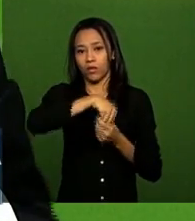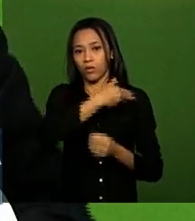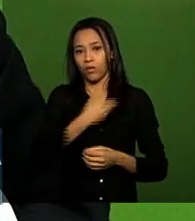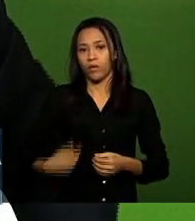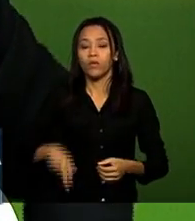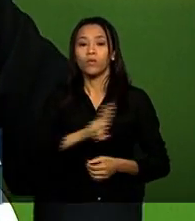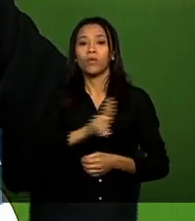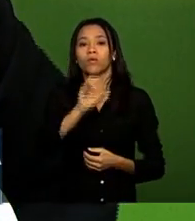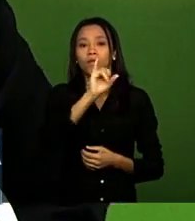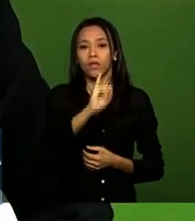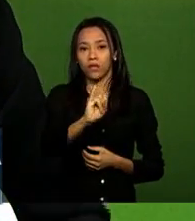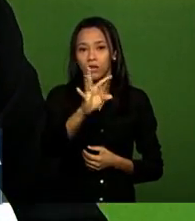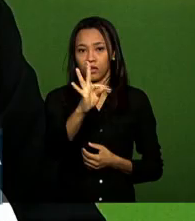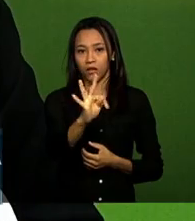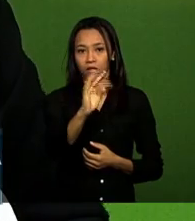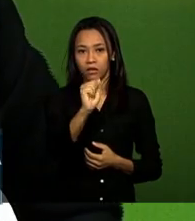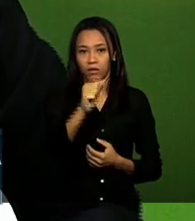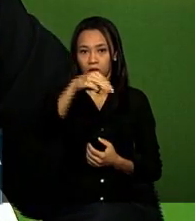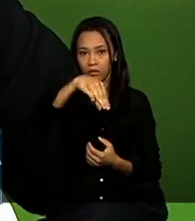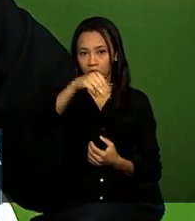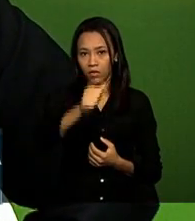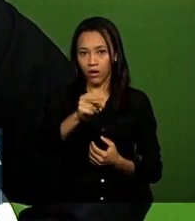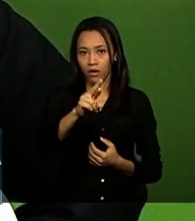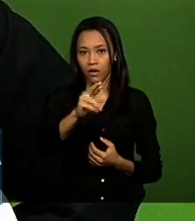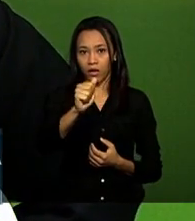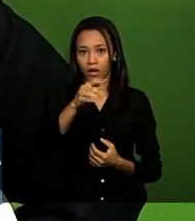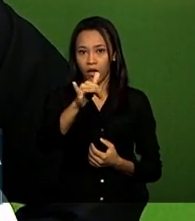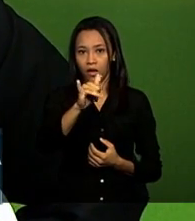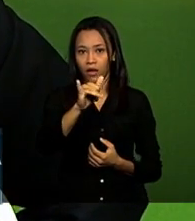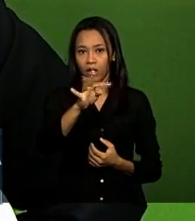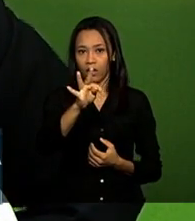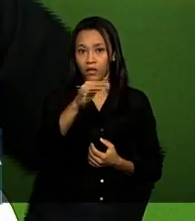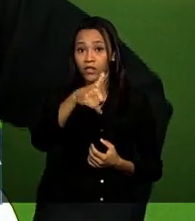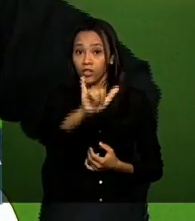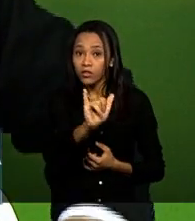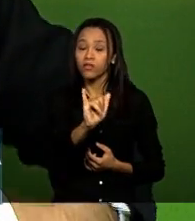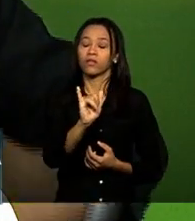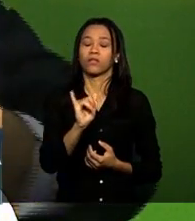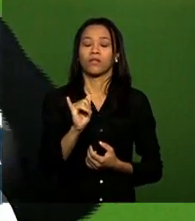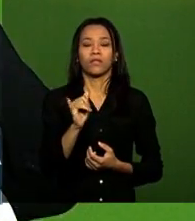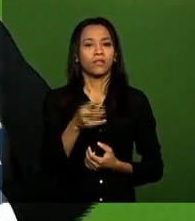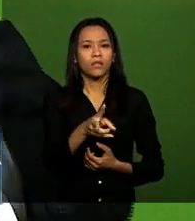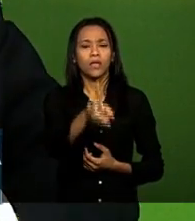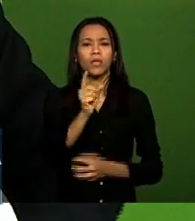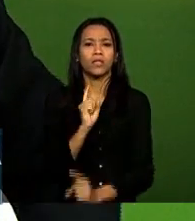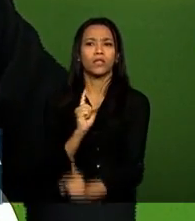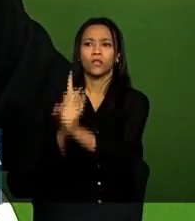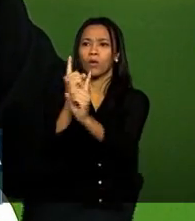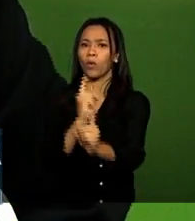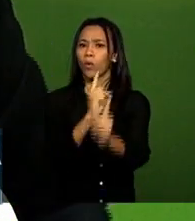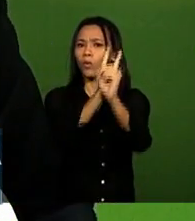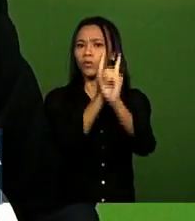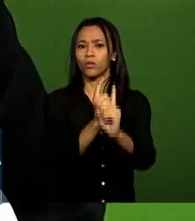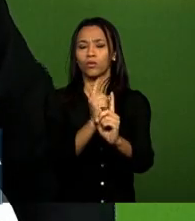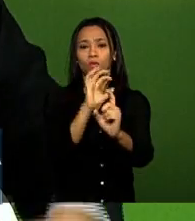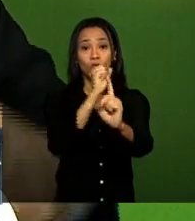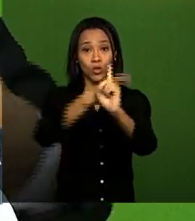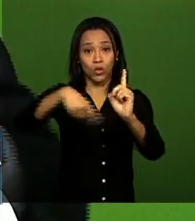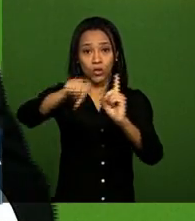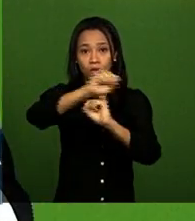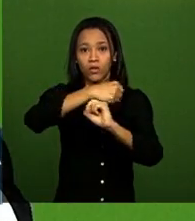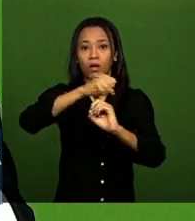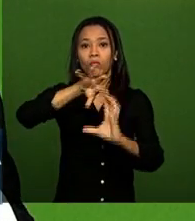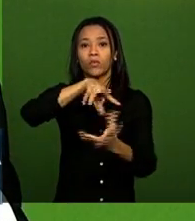continuar acompanhando e participando do espaço fó Social Mundial né quer dizer com força no foró Social Mundial e